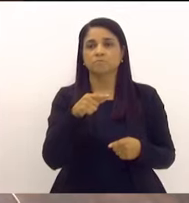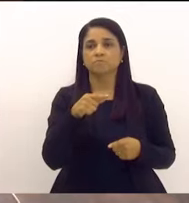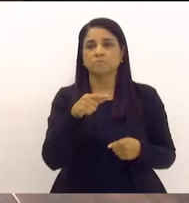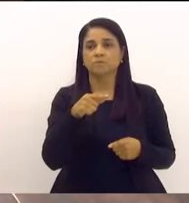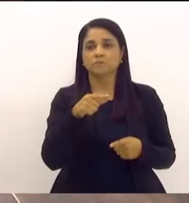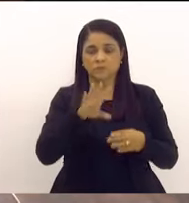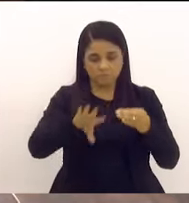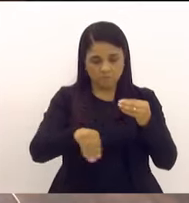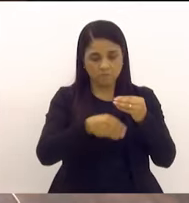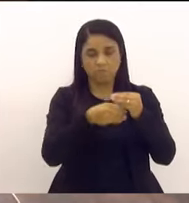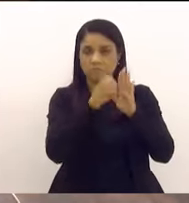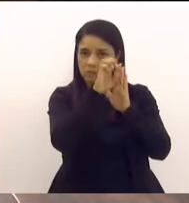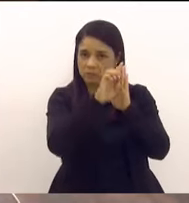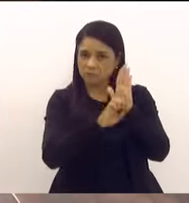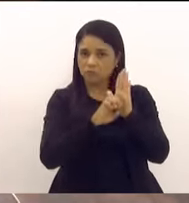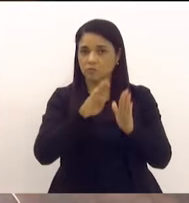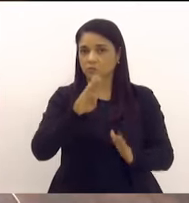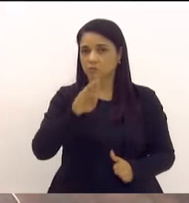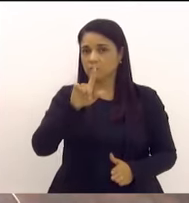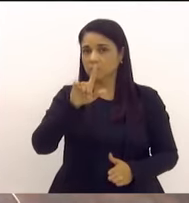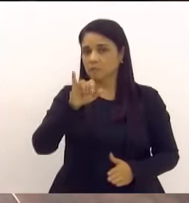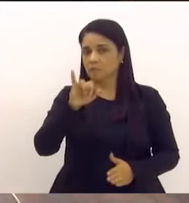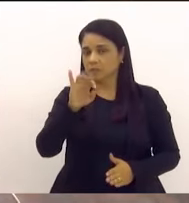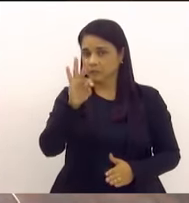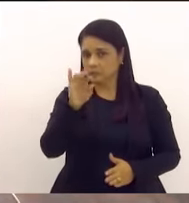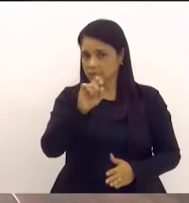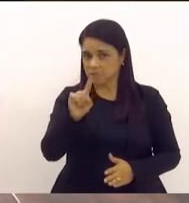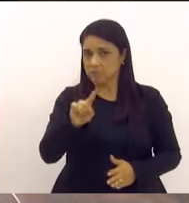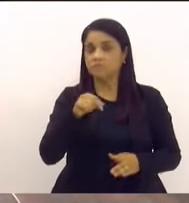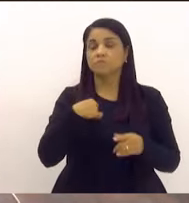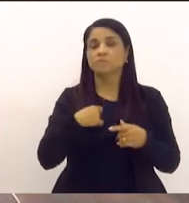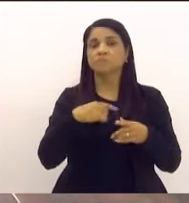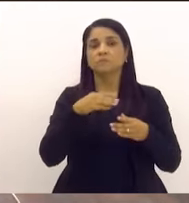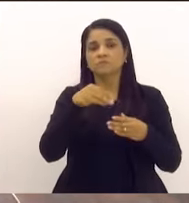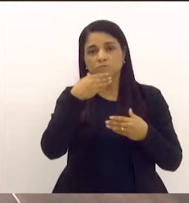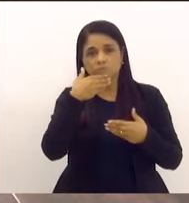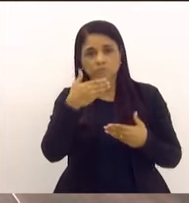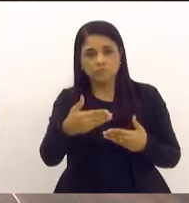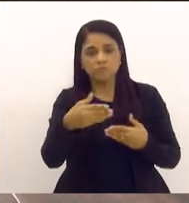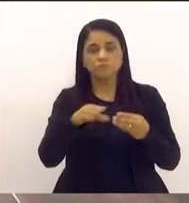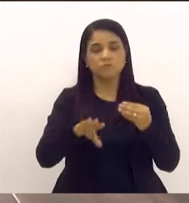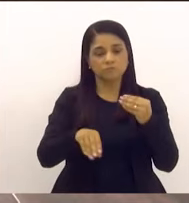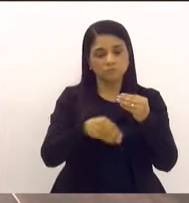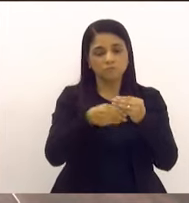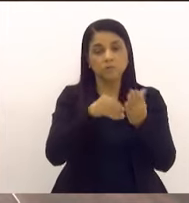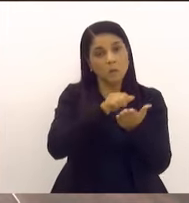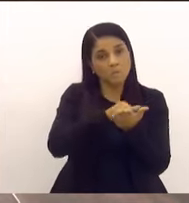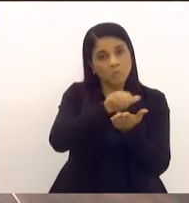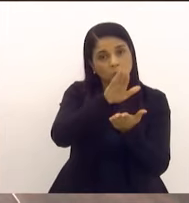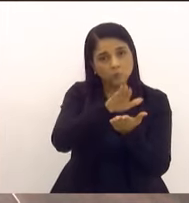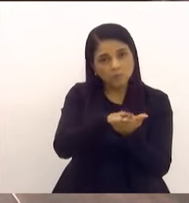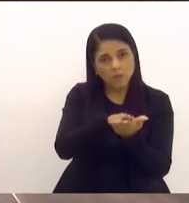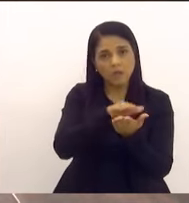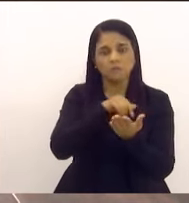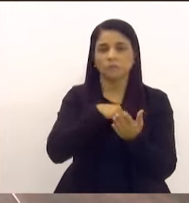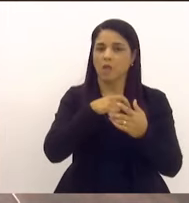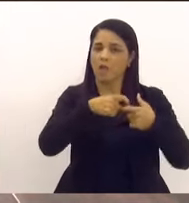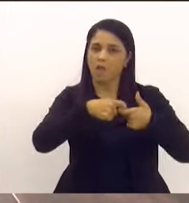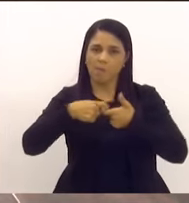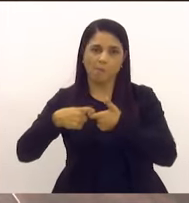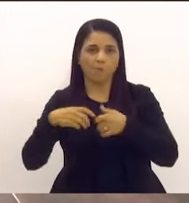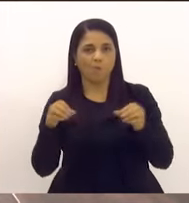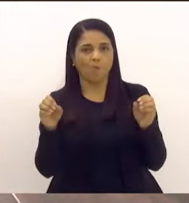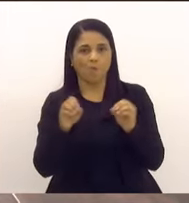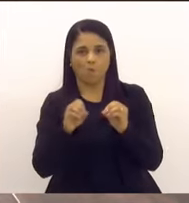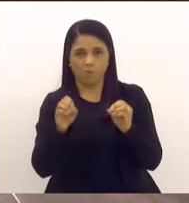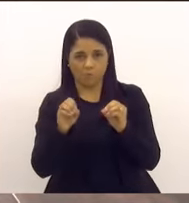no Estatuto das Blitz, essa solicitação aqui, para que seja notificado, multado e que não seja revocado. Com